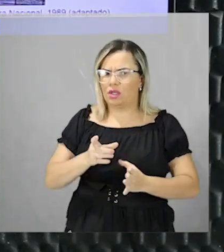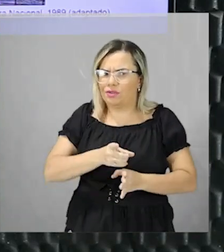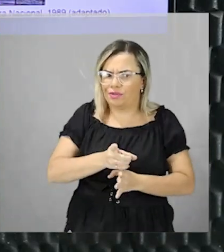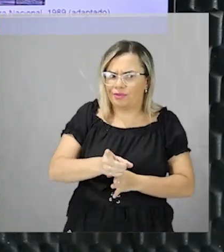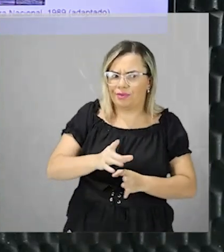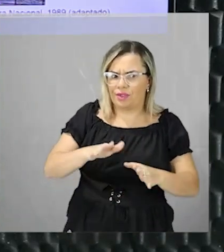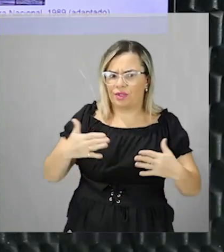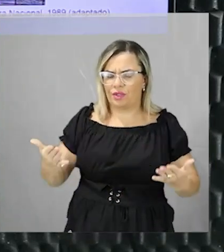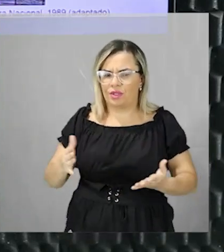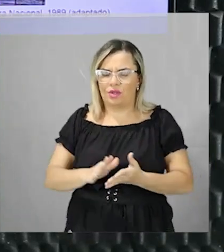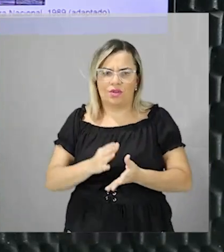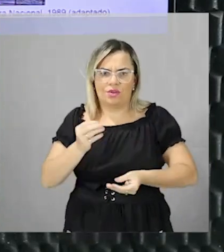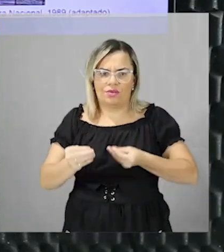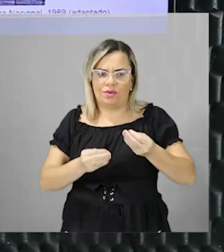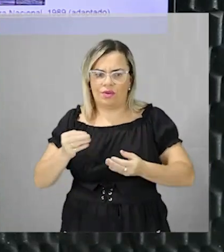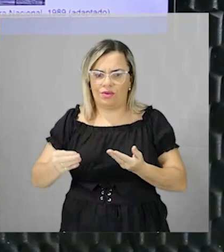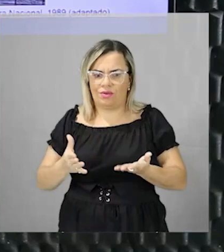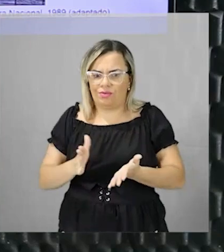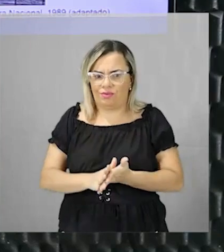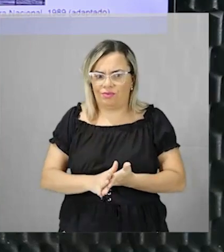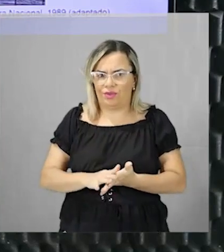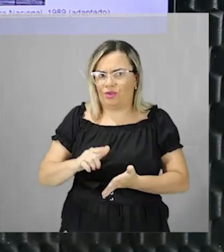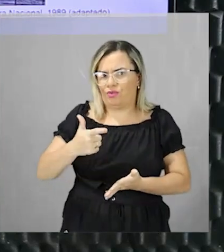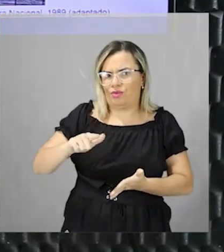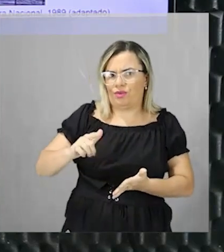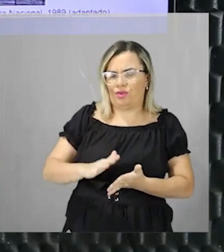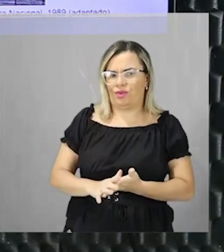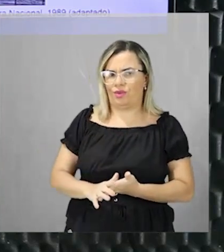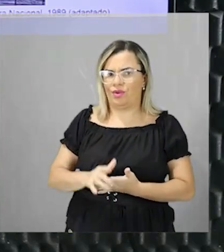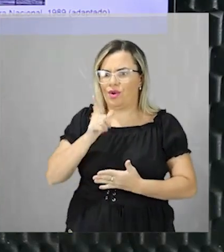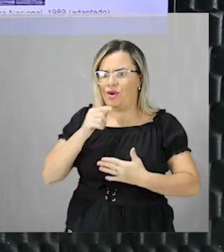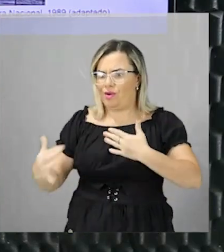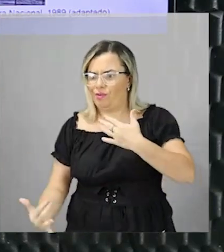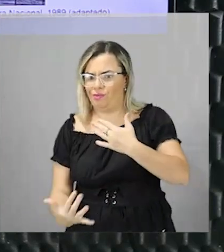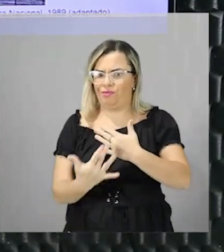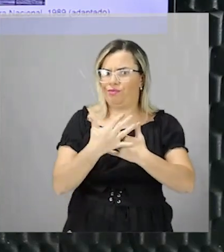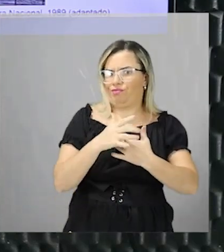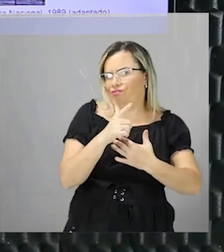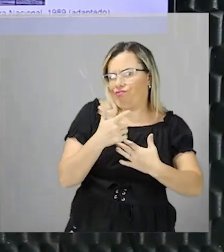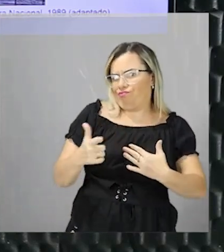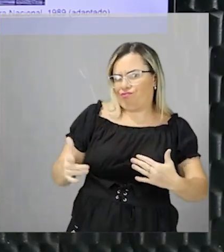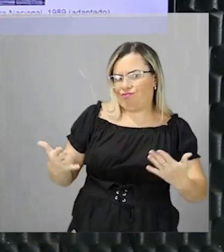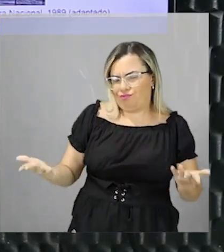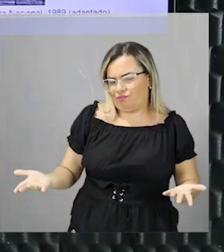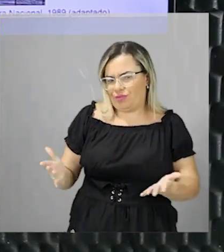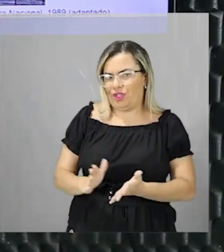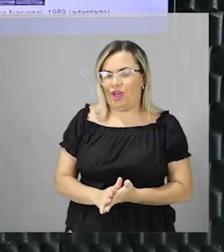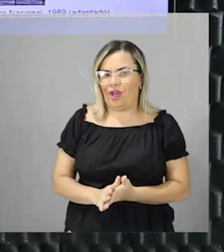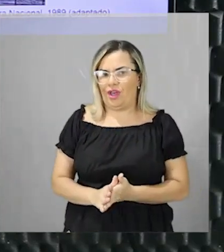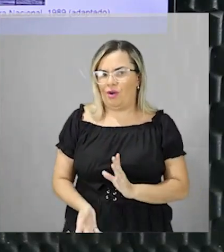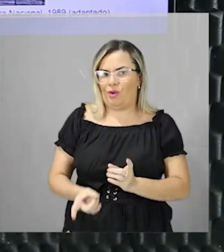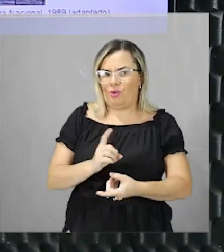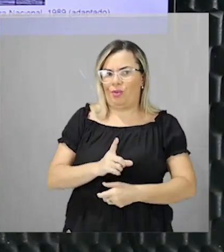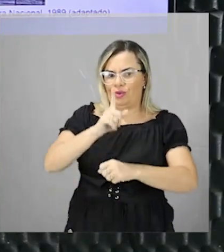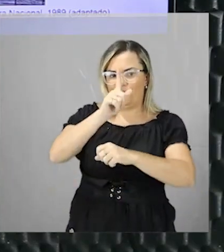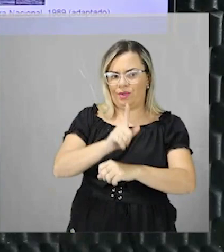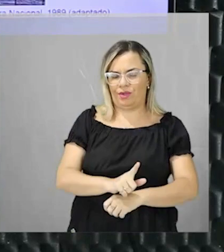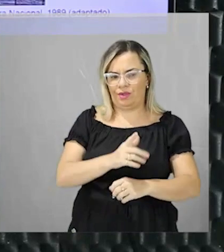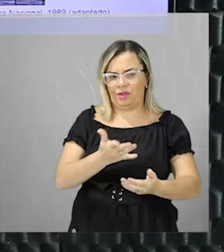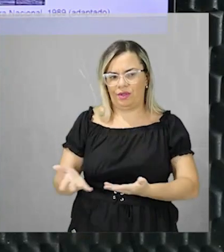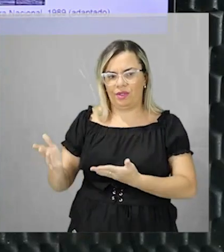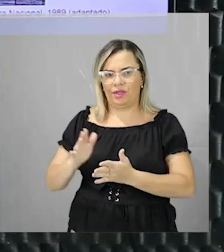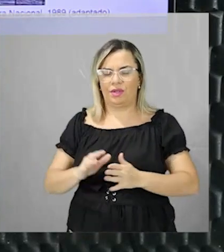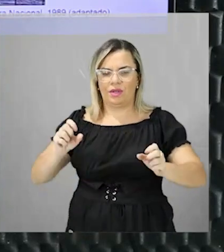ela não teria como transpor aqui, subir, né, e aí encontra a gravidade. Então, o sentido dessa água é do sentido oeste para leste, e você